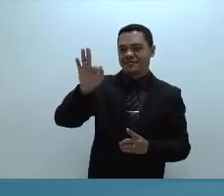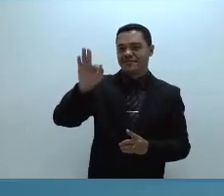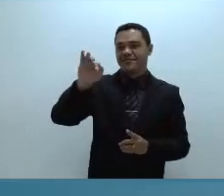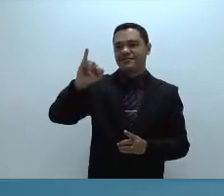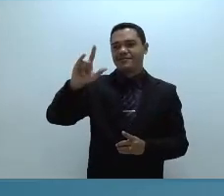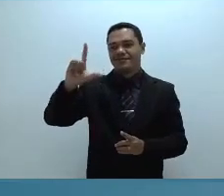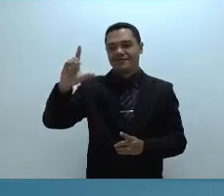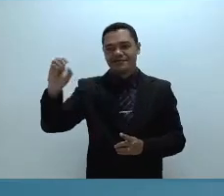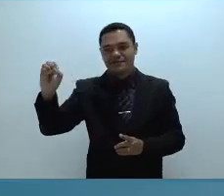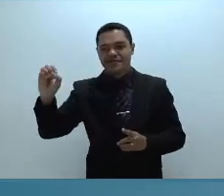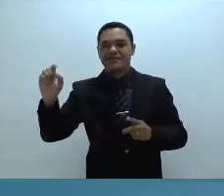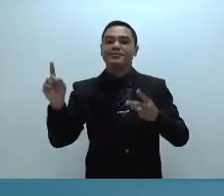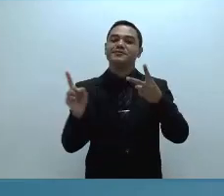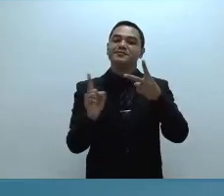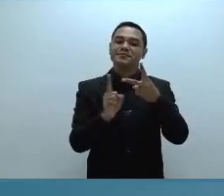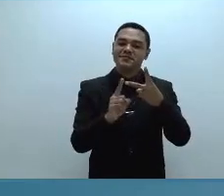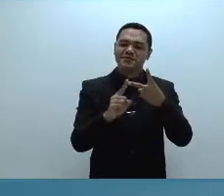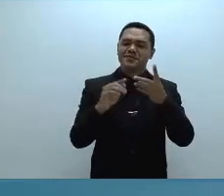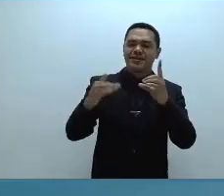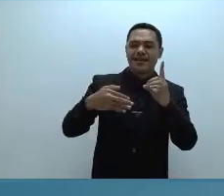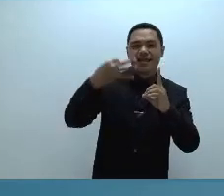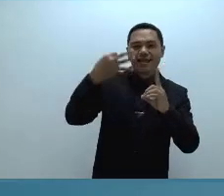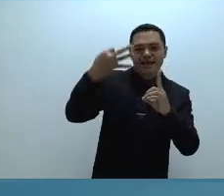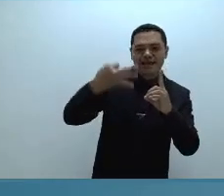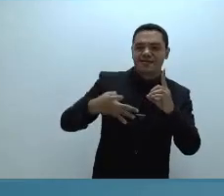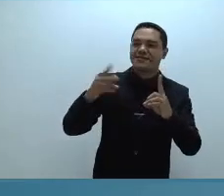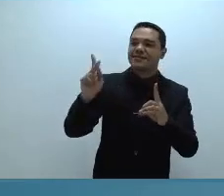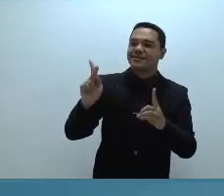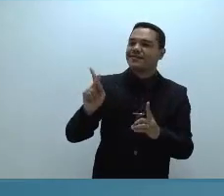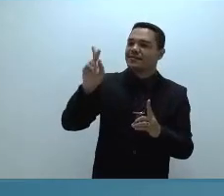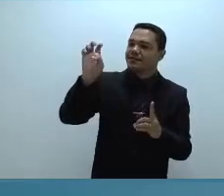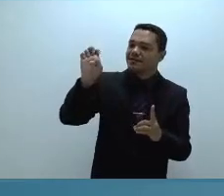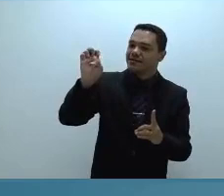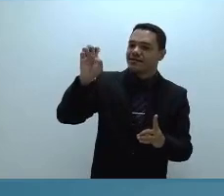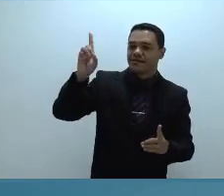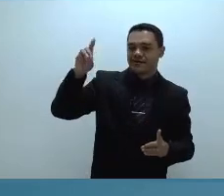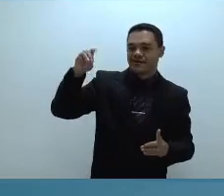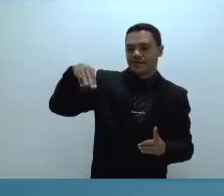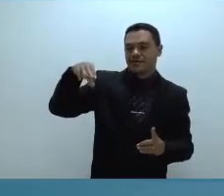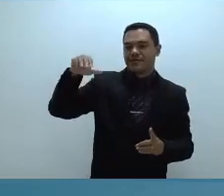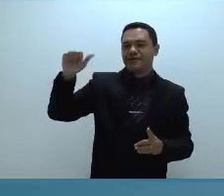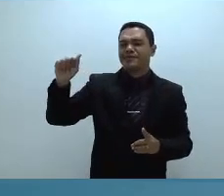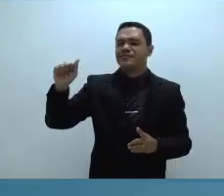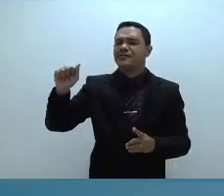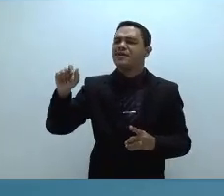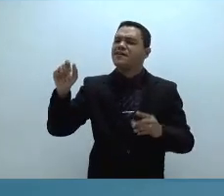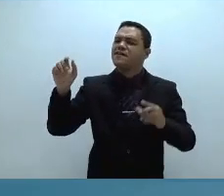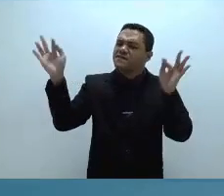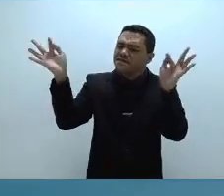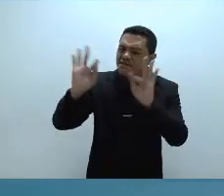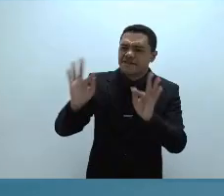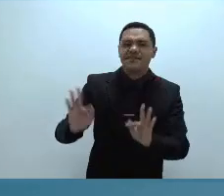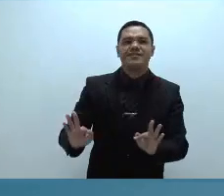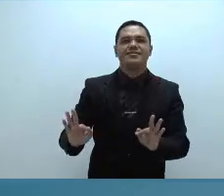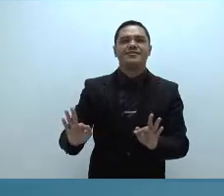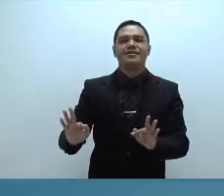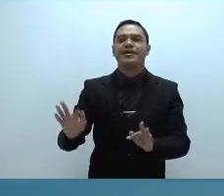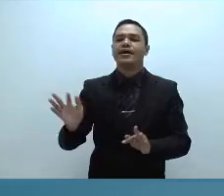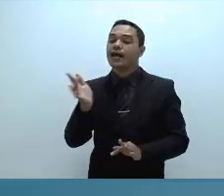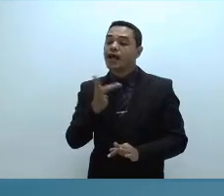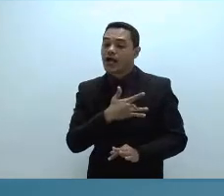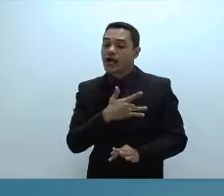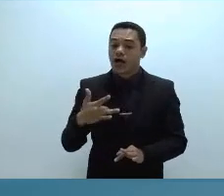a Kedma, muitas felicidades, saúde e paz. É o que a gente deseja